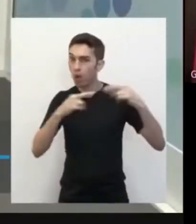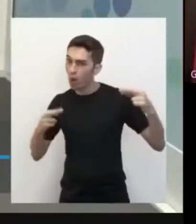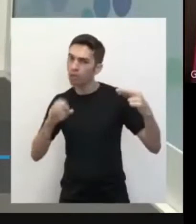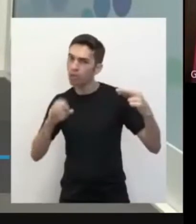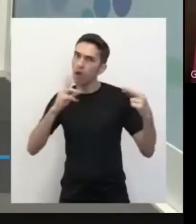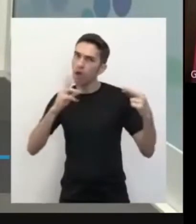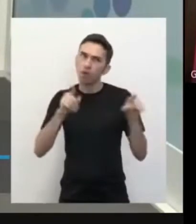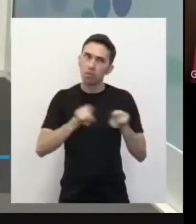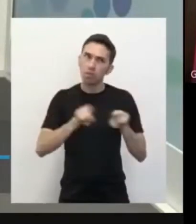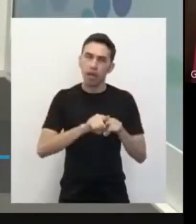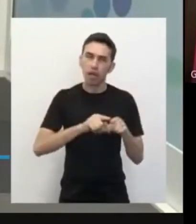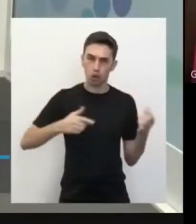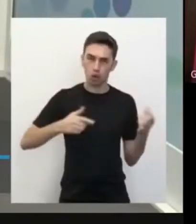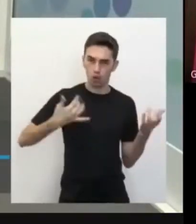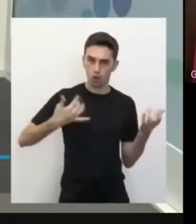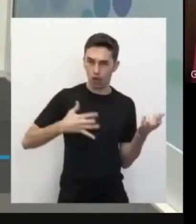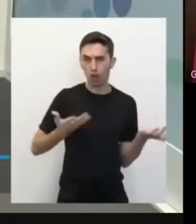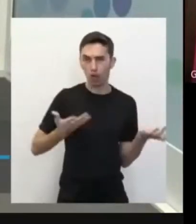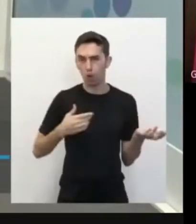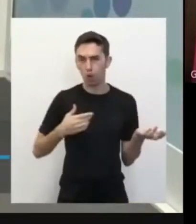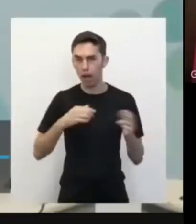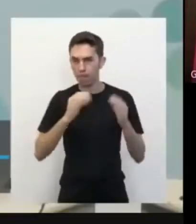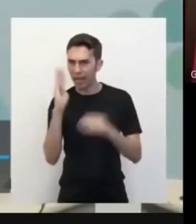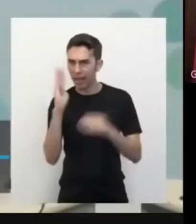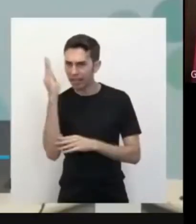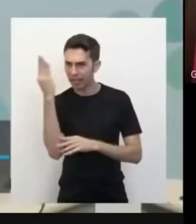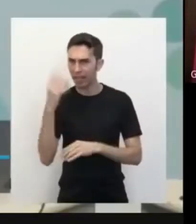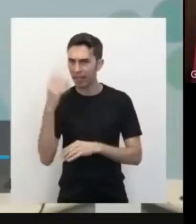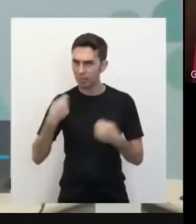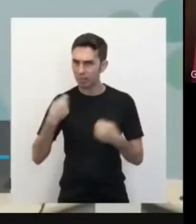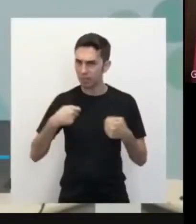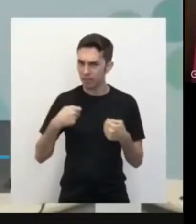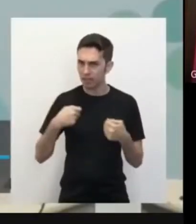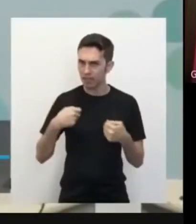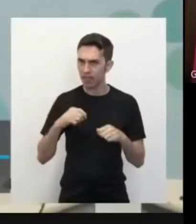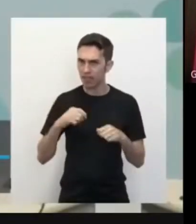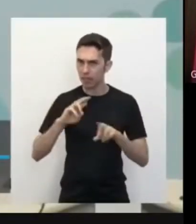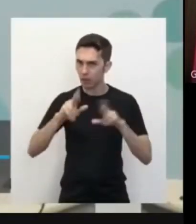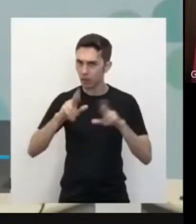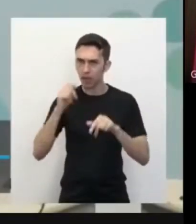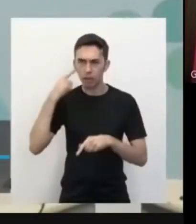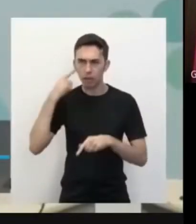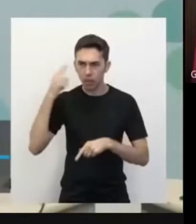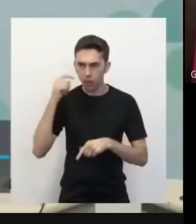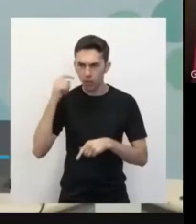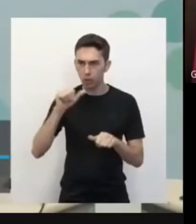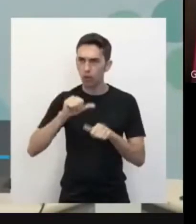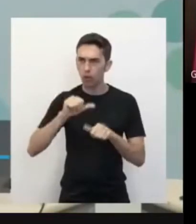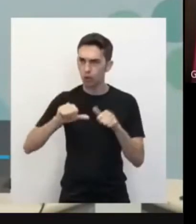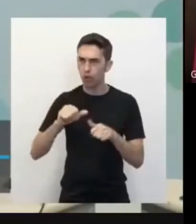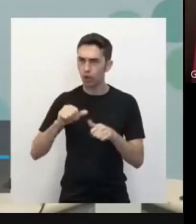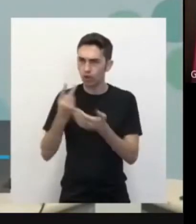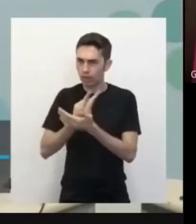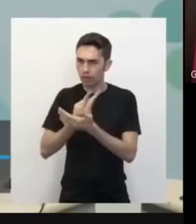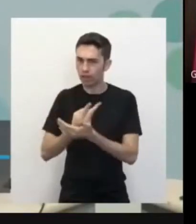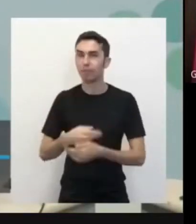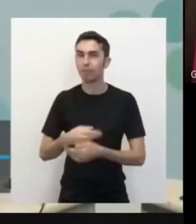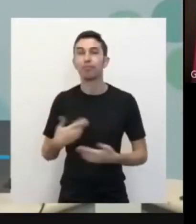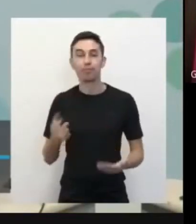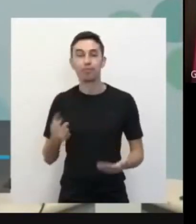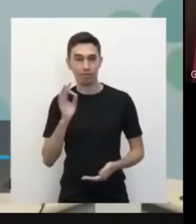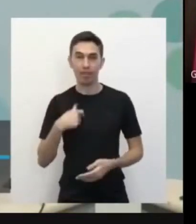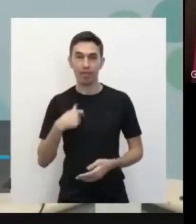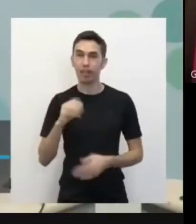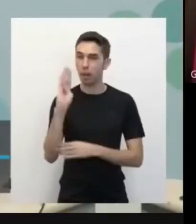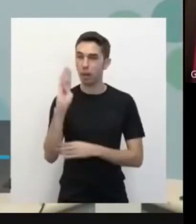influencia? A madeira do violão influencia? O material de ambos, professora Fernanda. O material do instrumento também influencia. O tipo de madeira, o